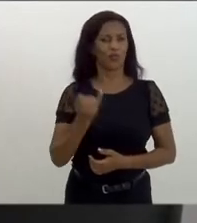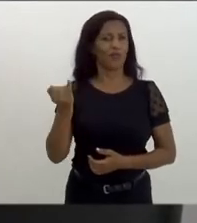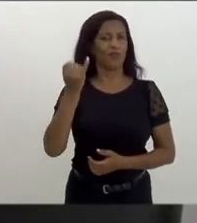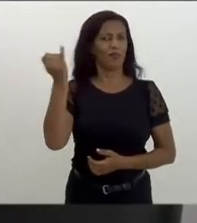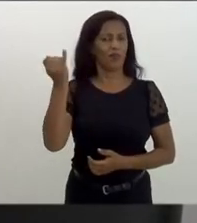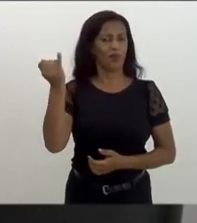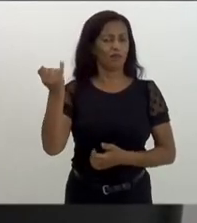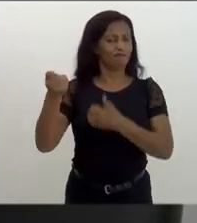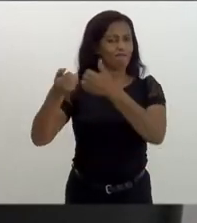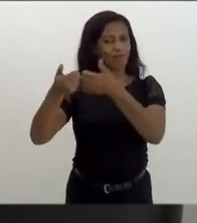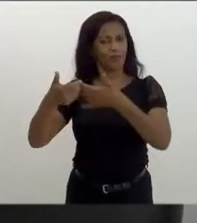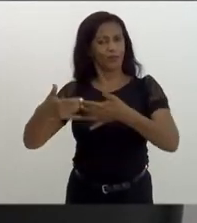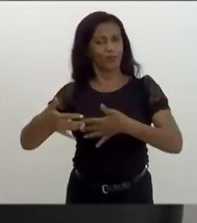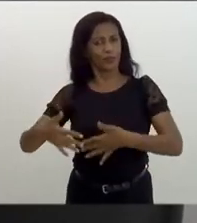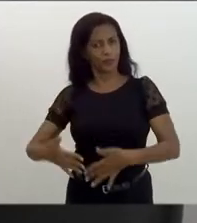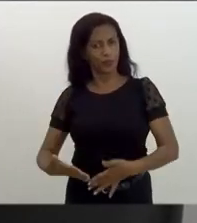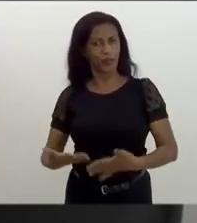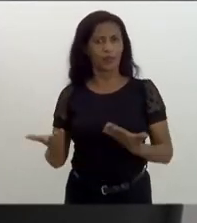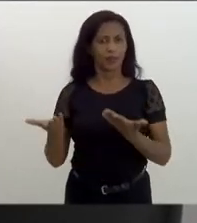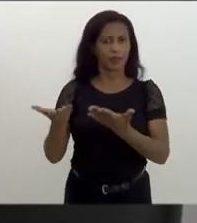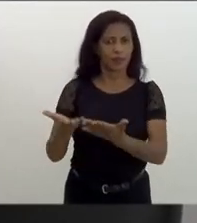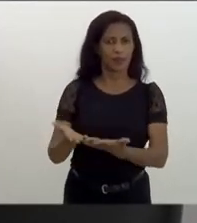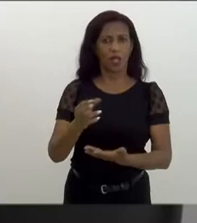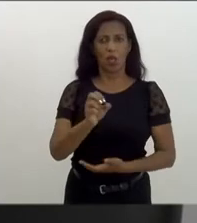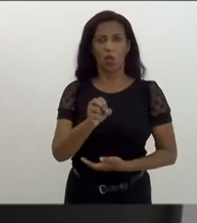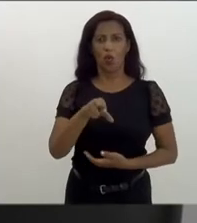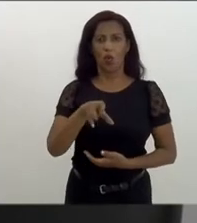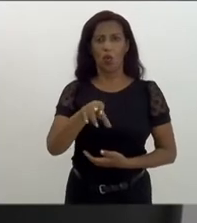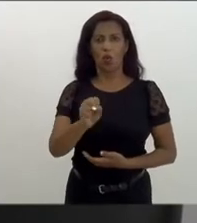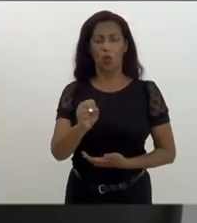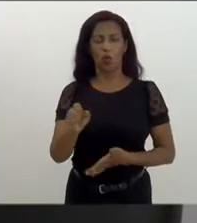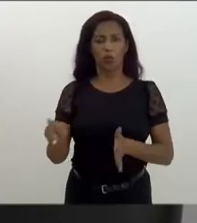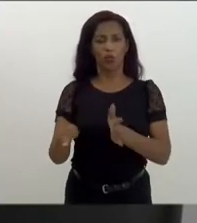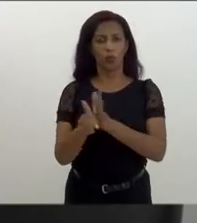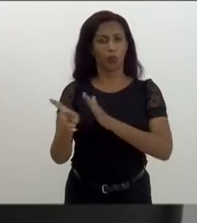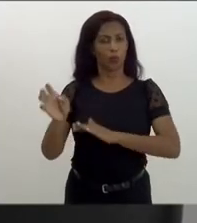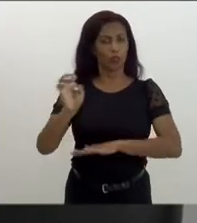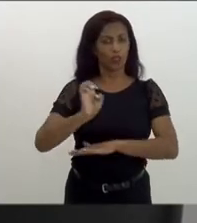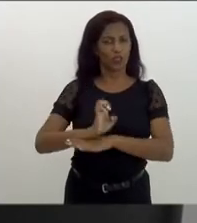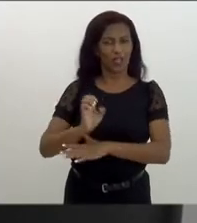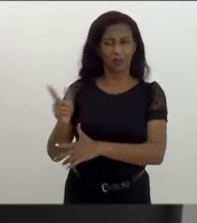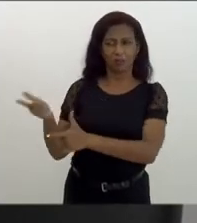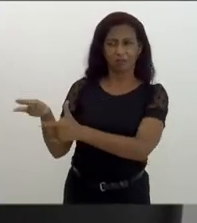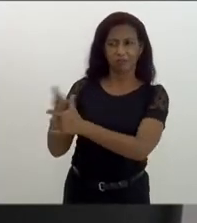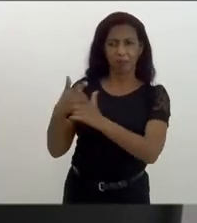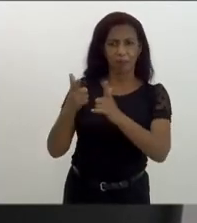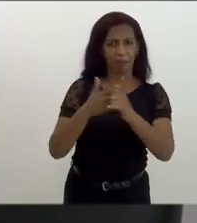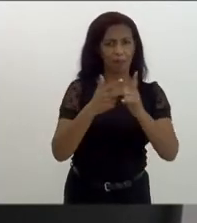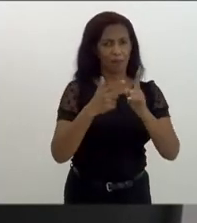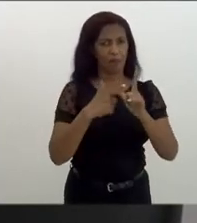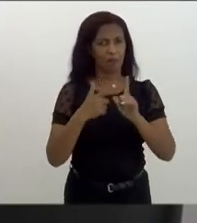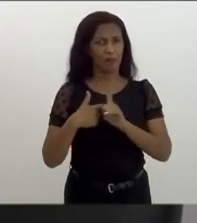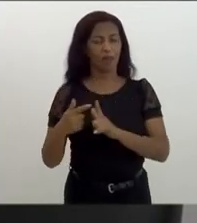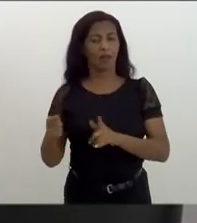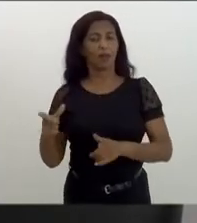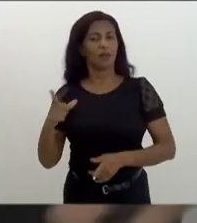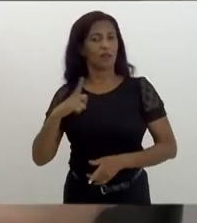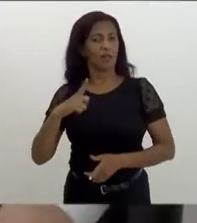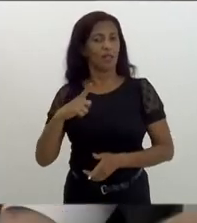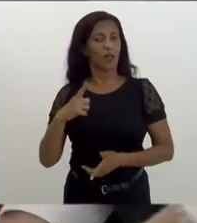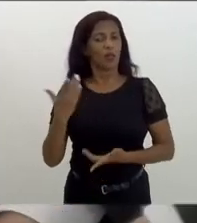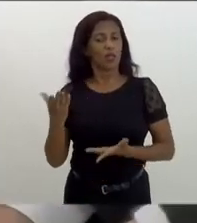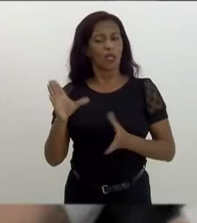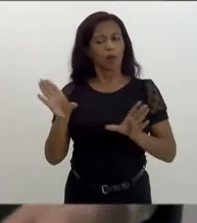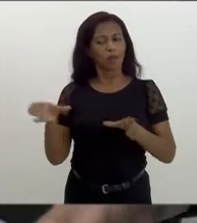significativa sendo assim o ônus para o estado é constante principalmente considerando que